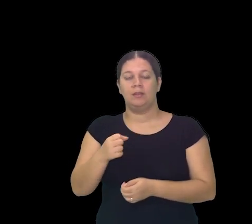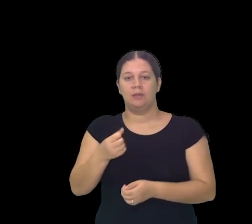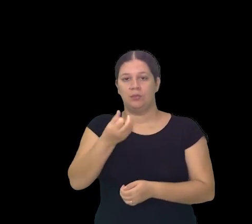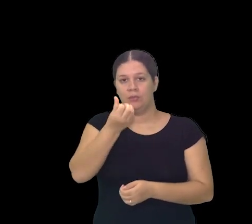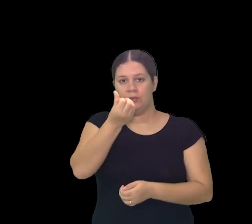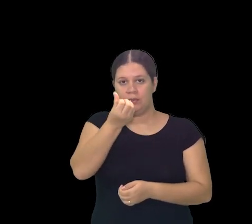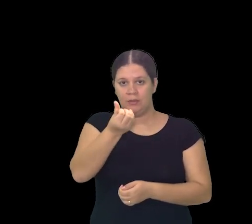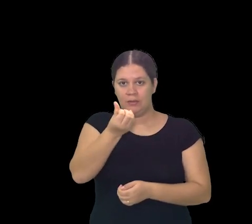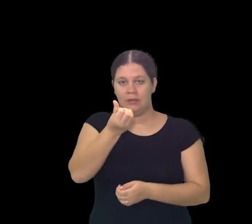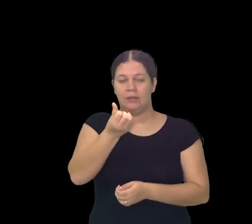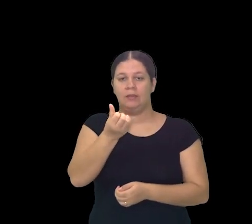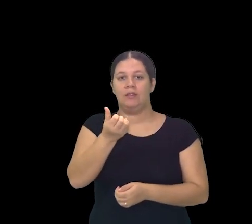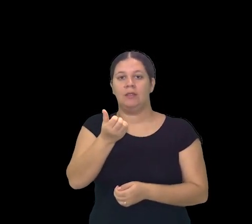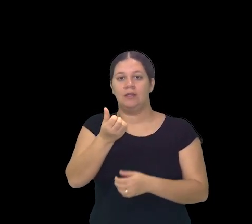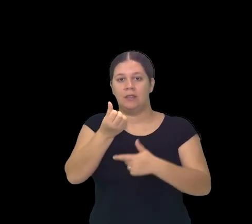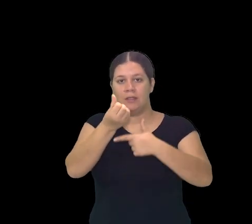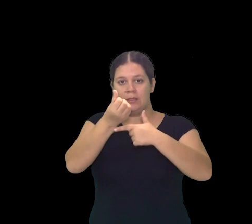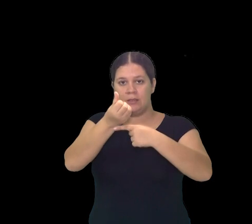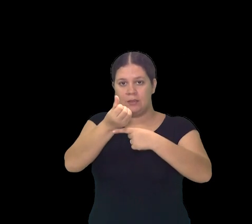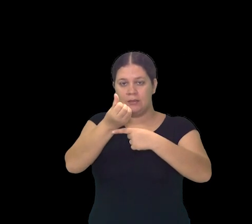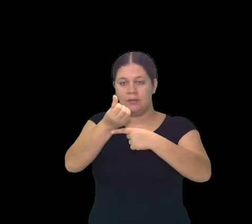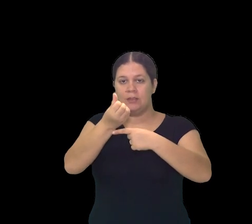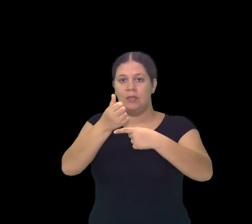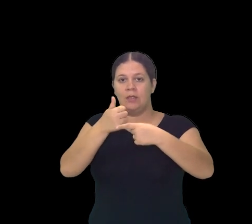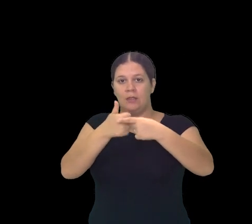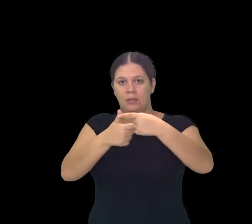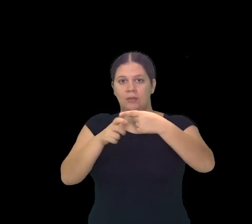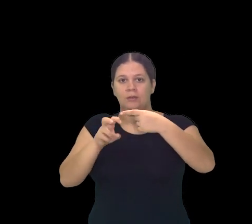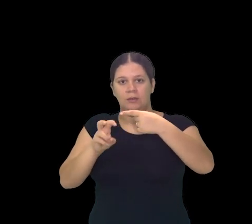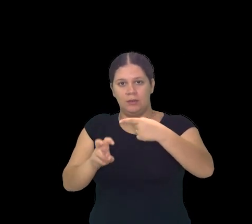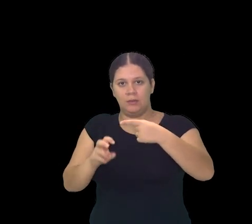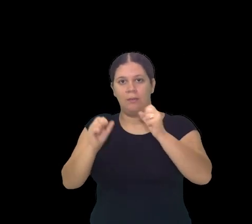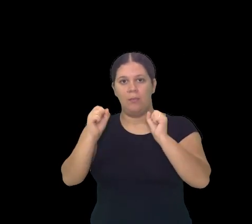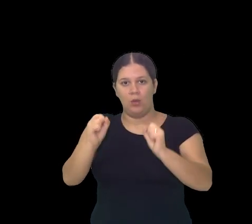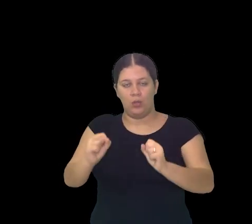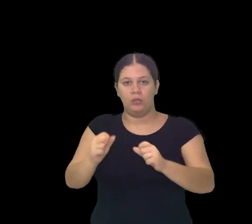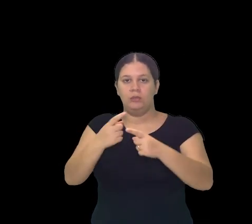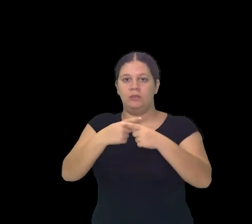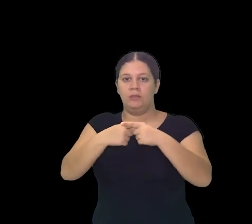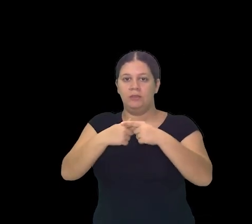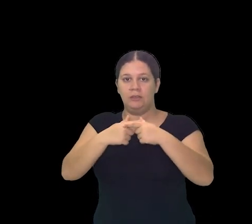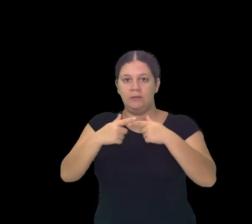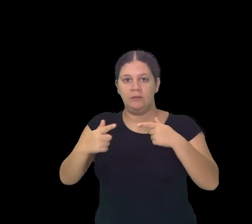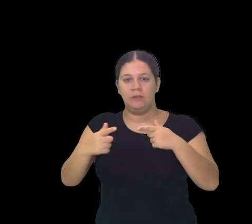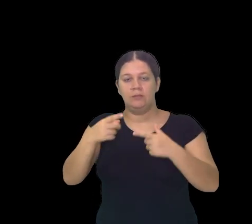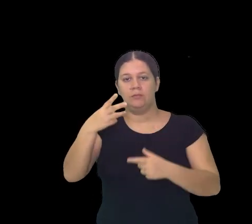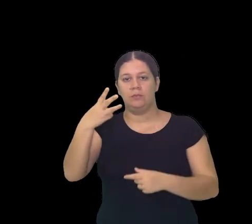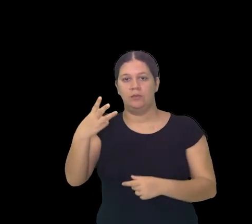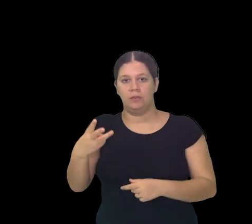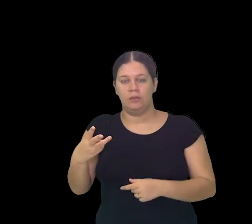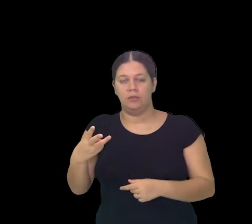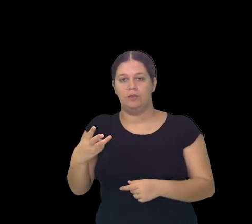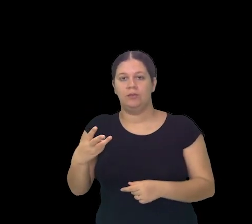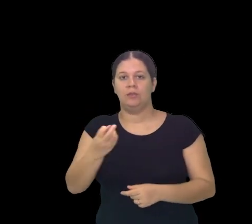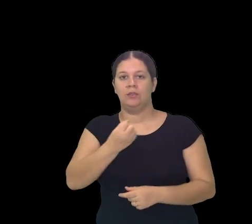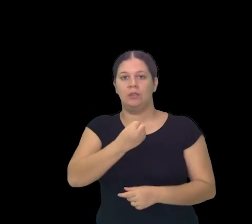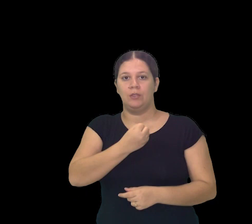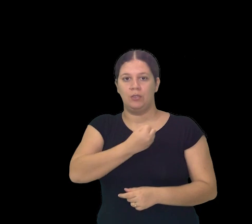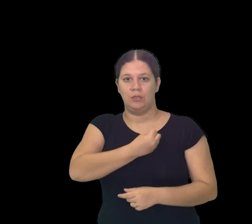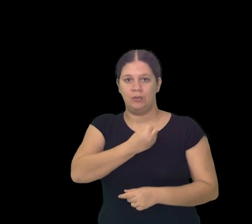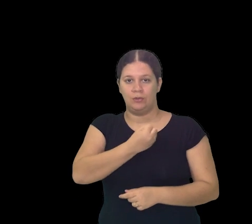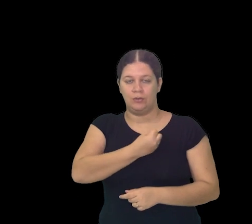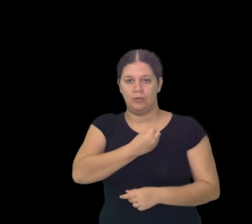que tanto 6 quanto 15 são divisíveis por 3. De fato, o maior fator comum deles é 3. O que acontece se